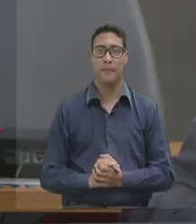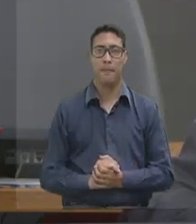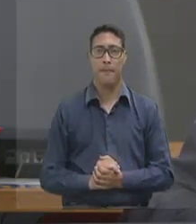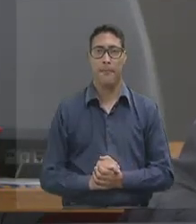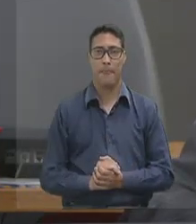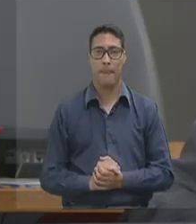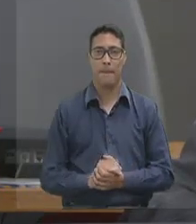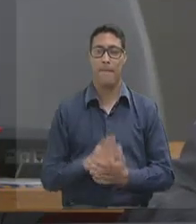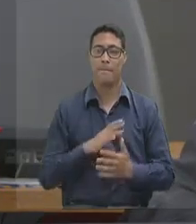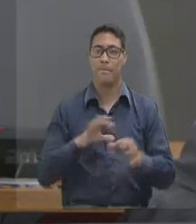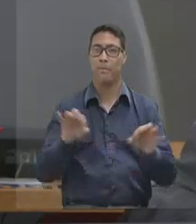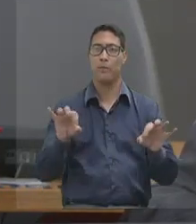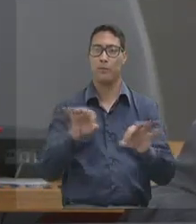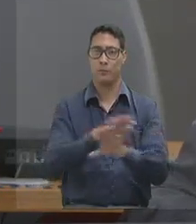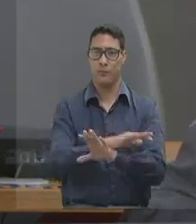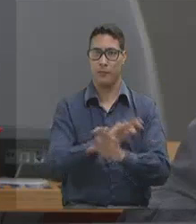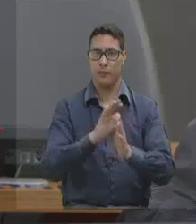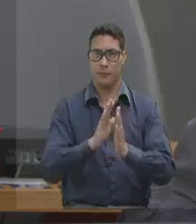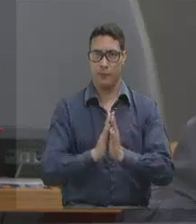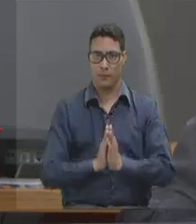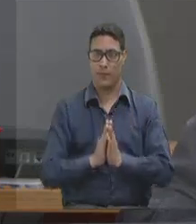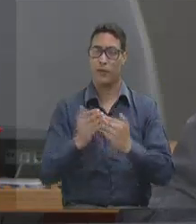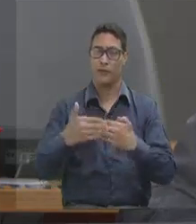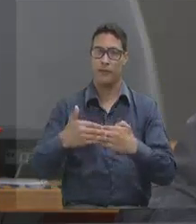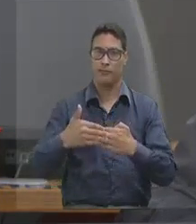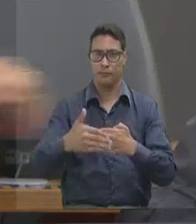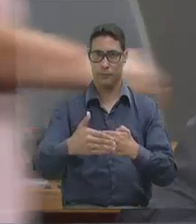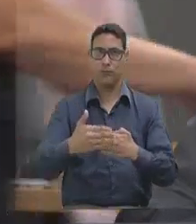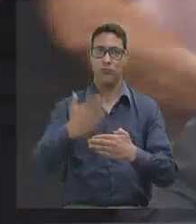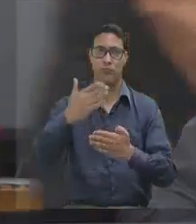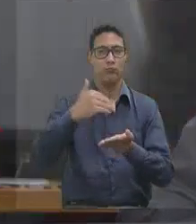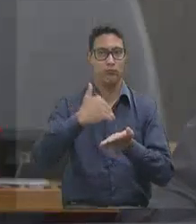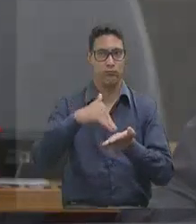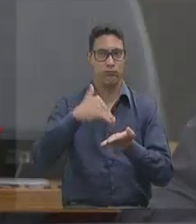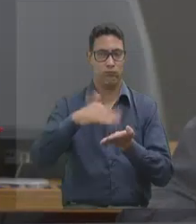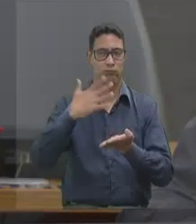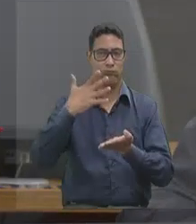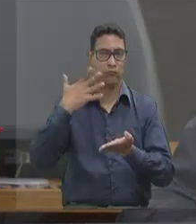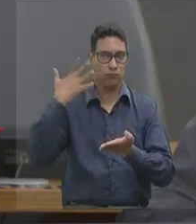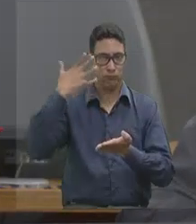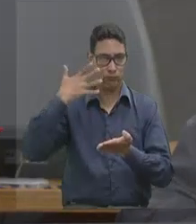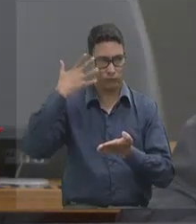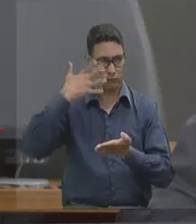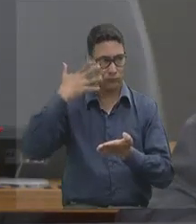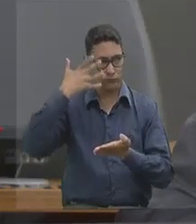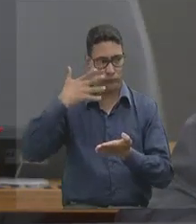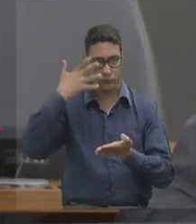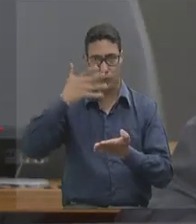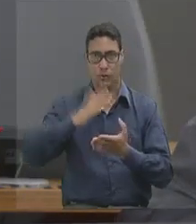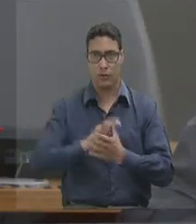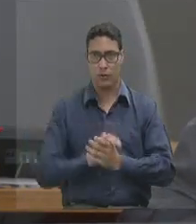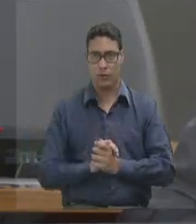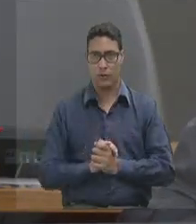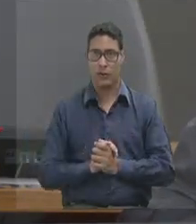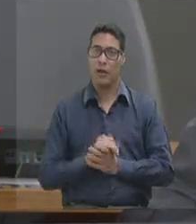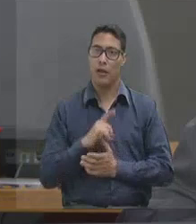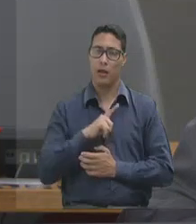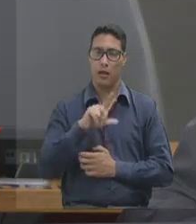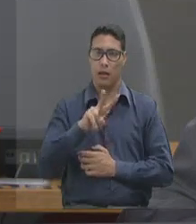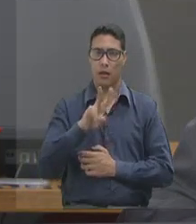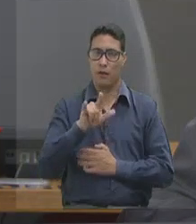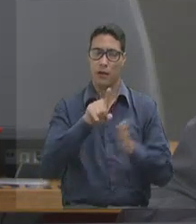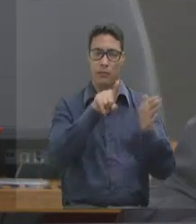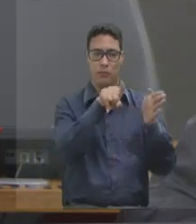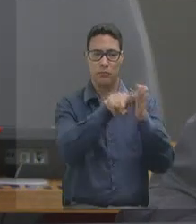encerrada a exposição inicial da autoridade Estadual a ordem de interpretação